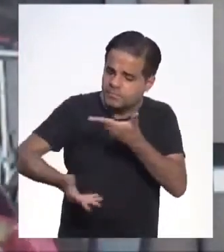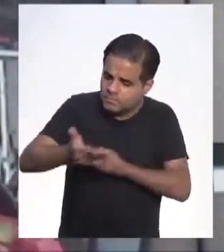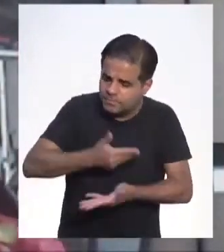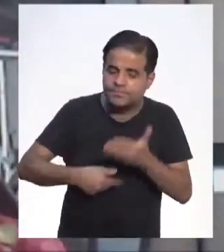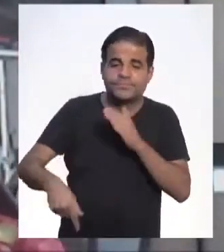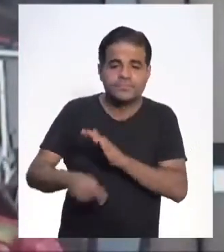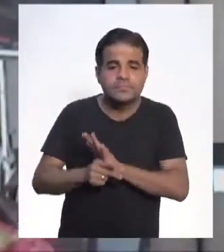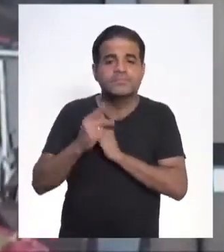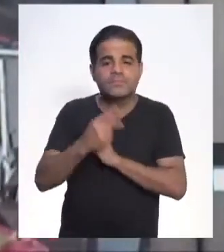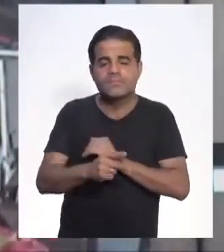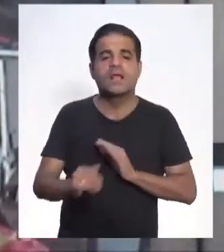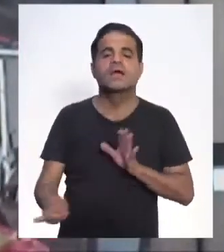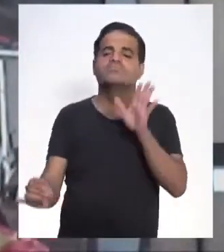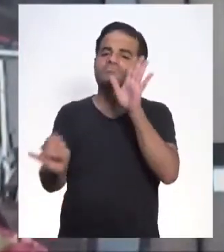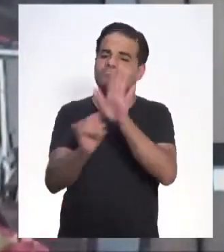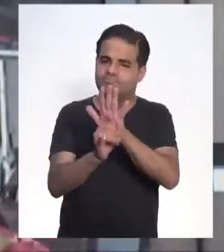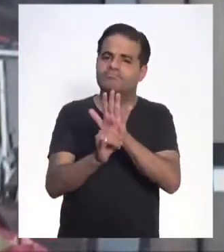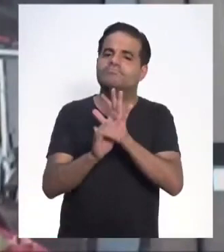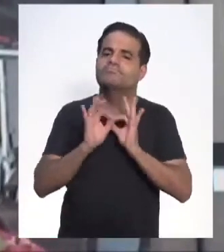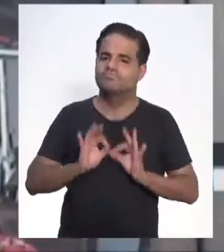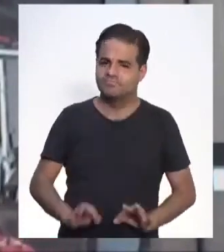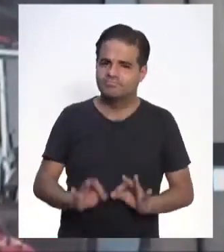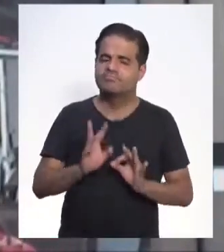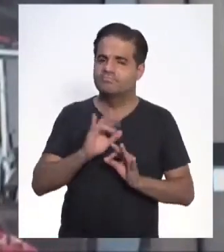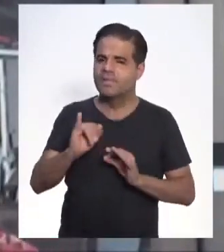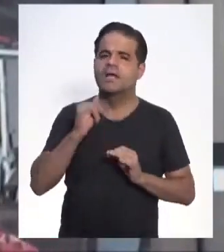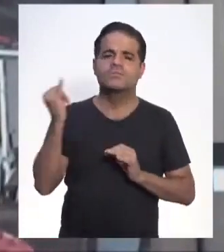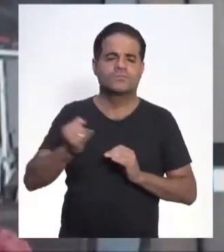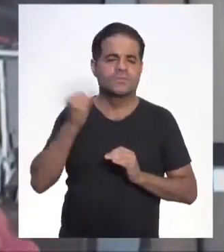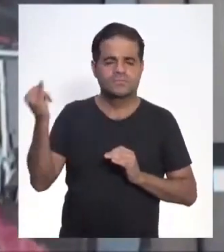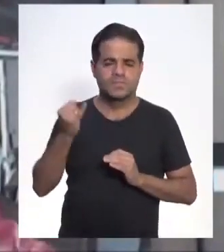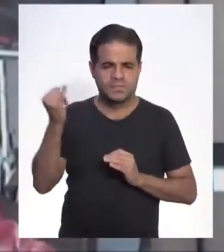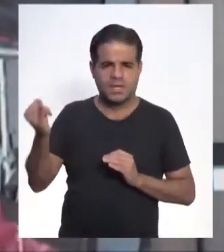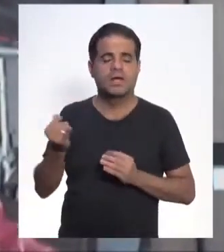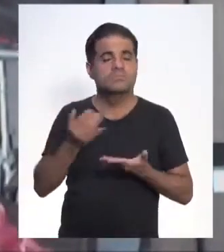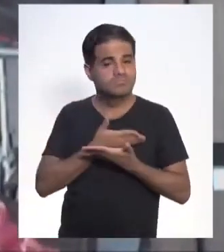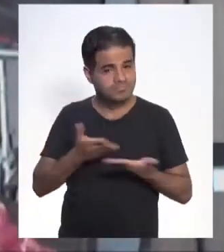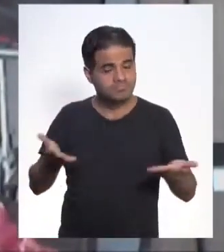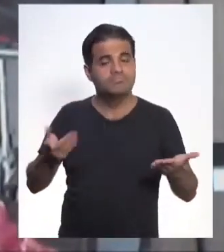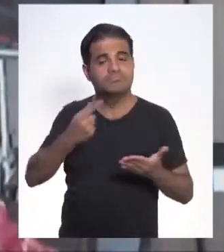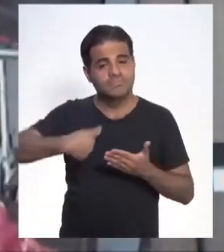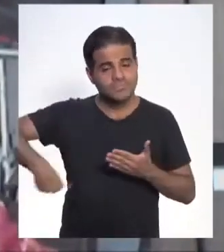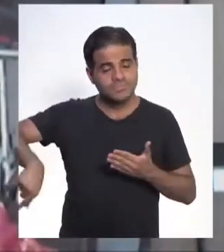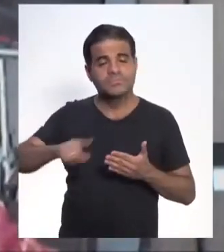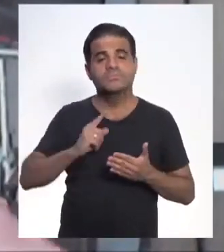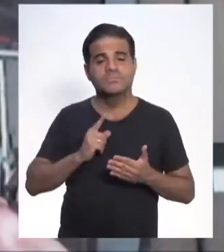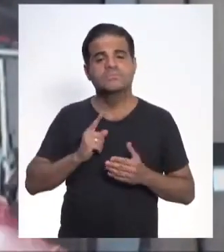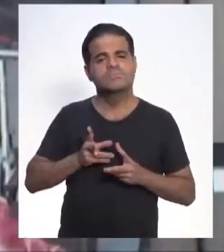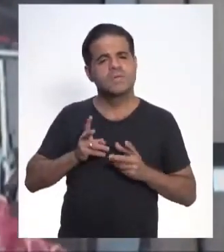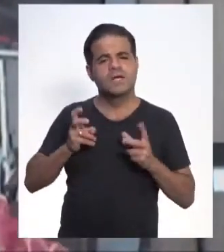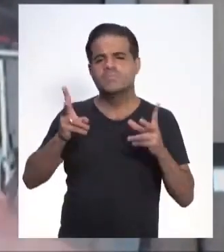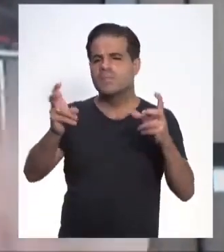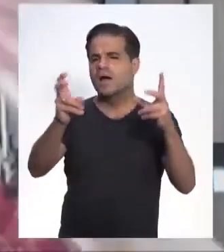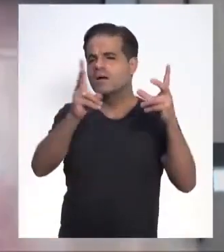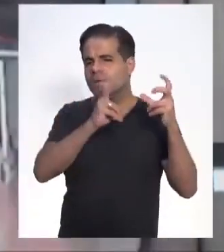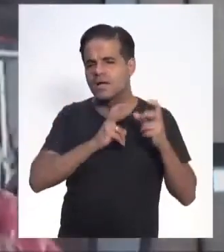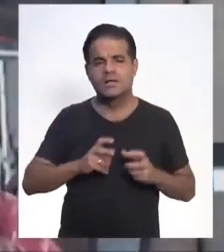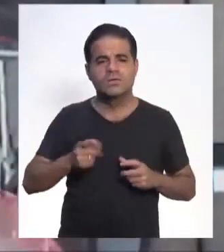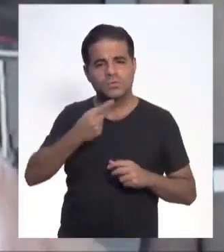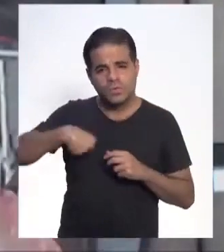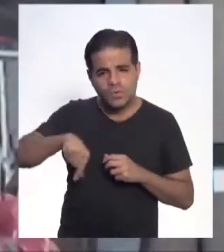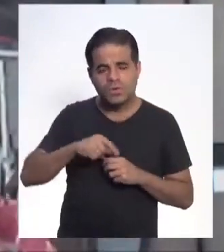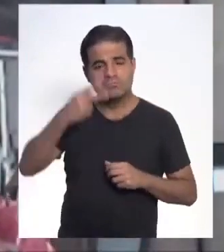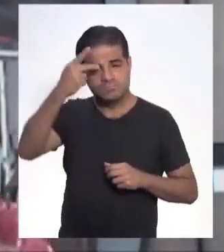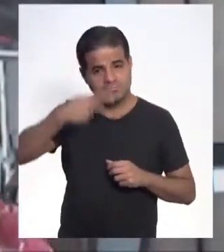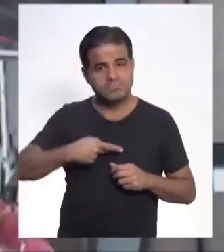nossa própria identidade, e é fundamental para a nossa percepção de nós